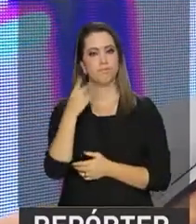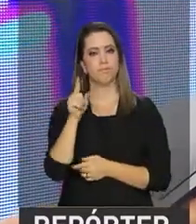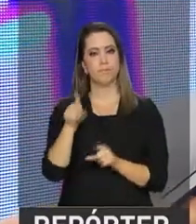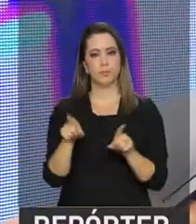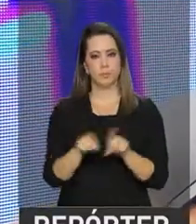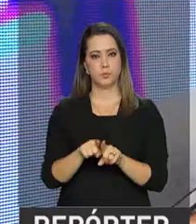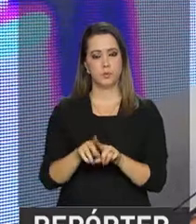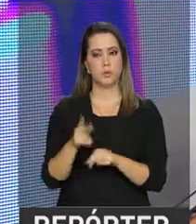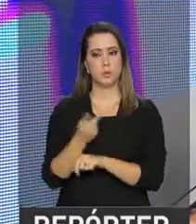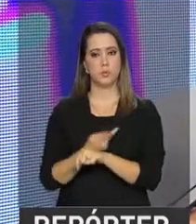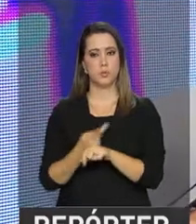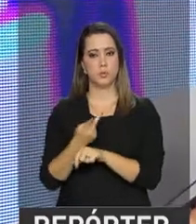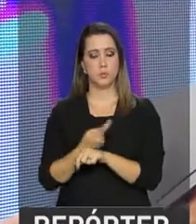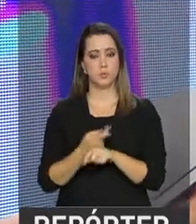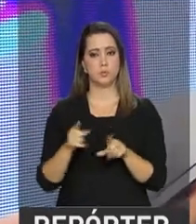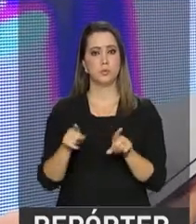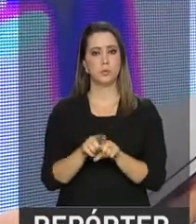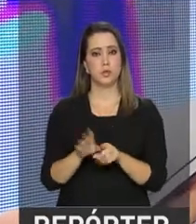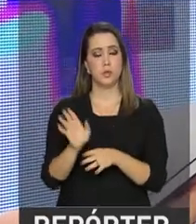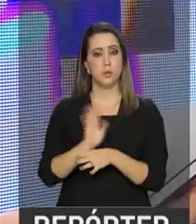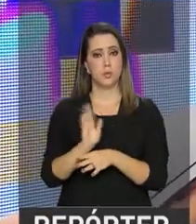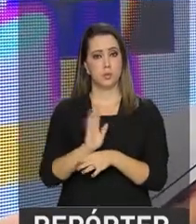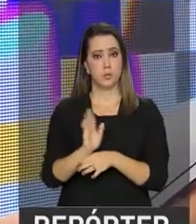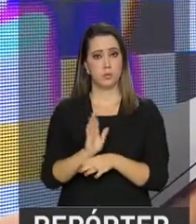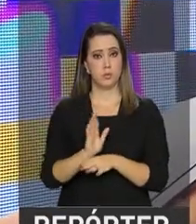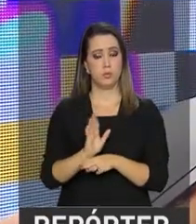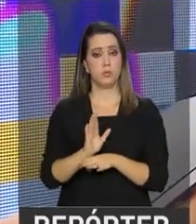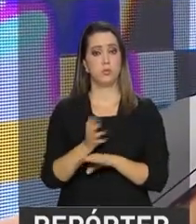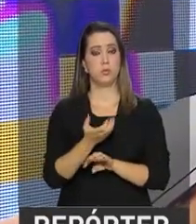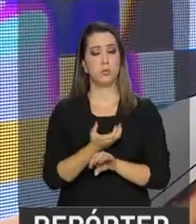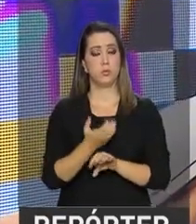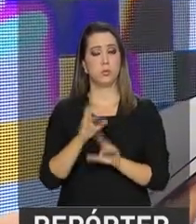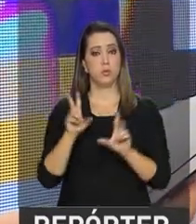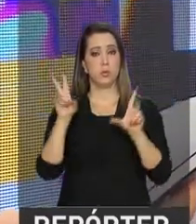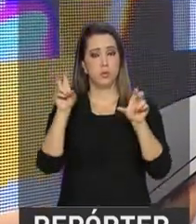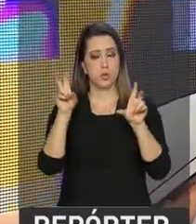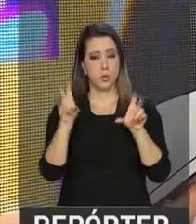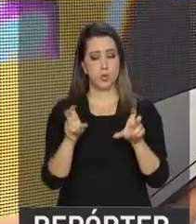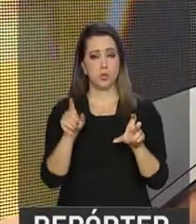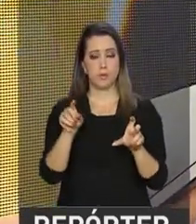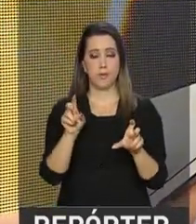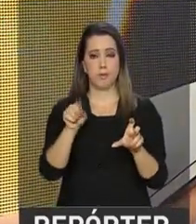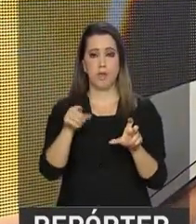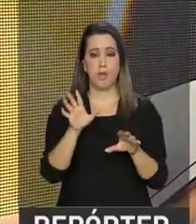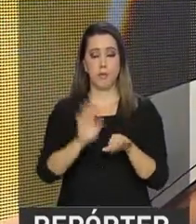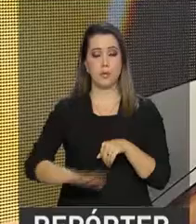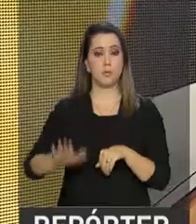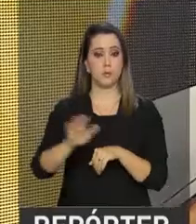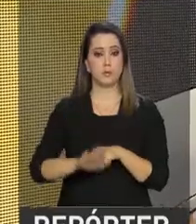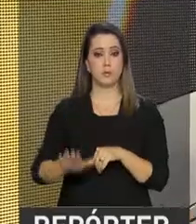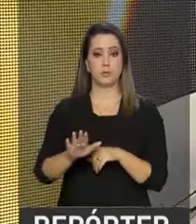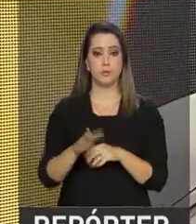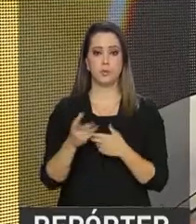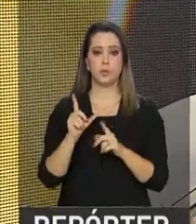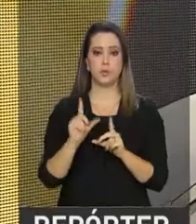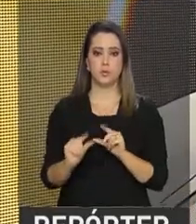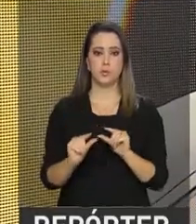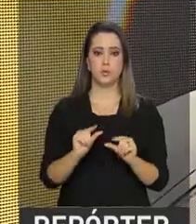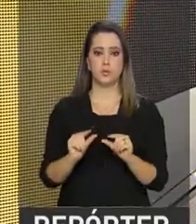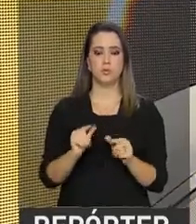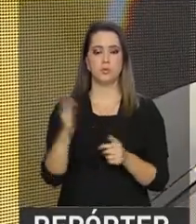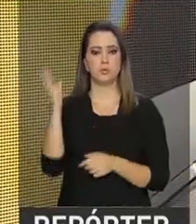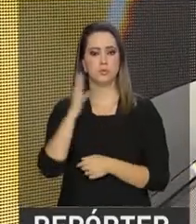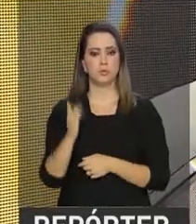procuramos tratar a questão da produção de conteúdo infantil temos poucos conteúdos infantis sendo feitos aqui no